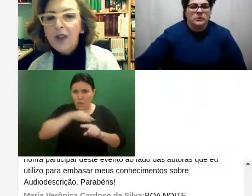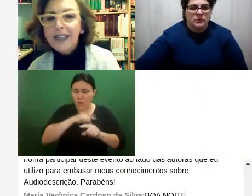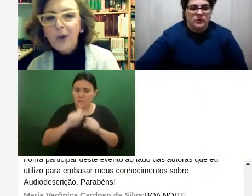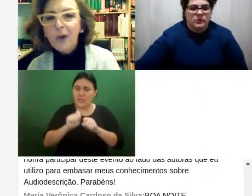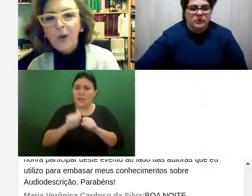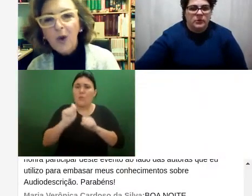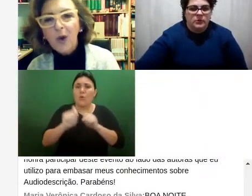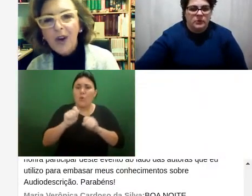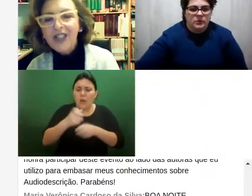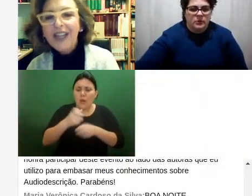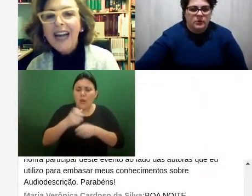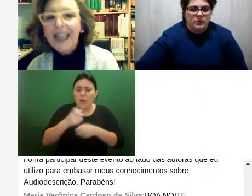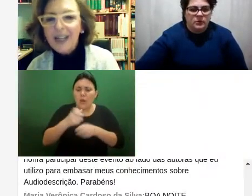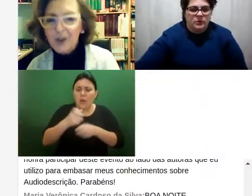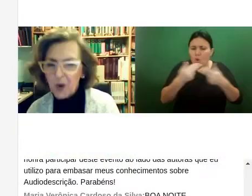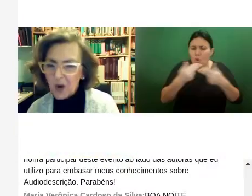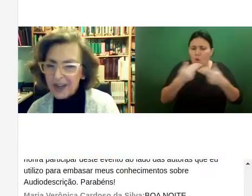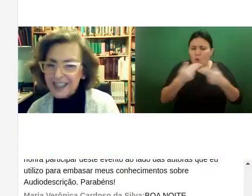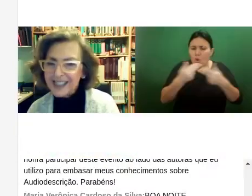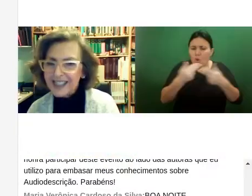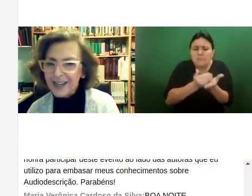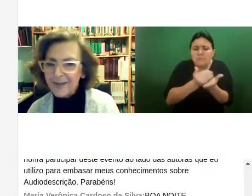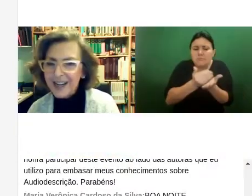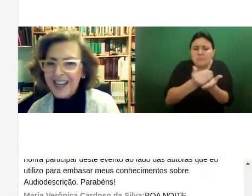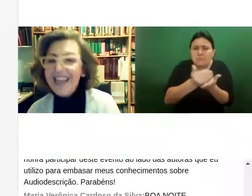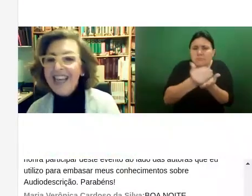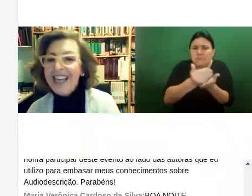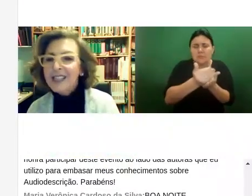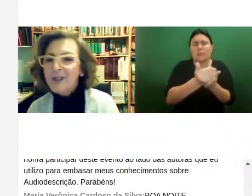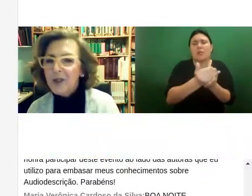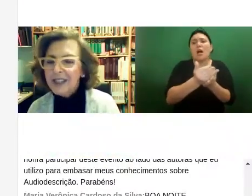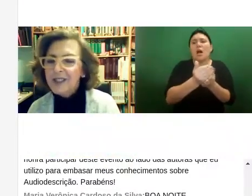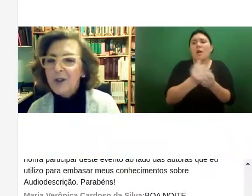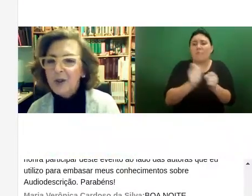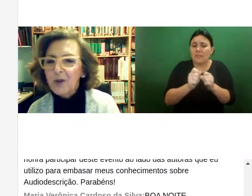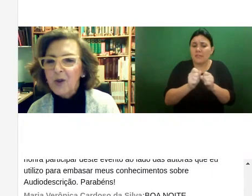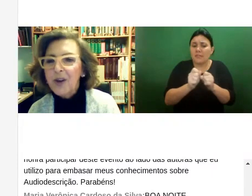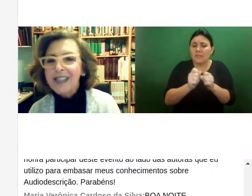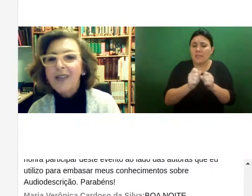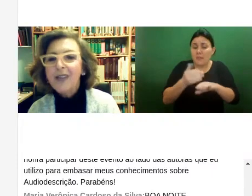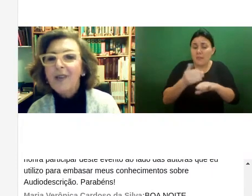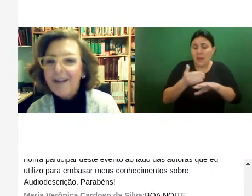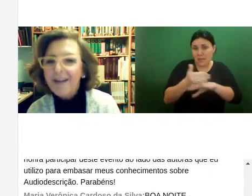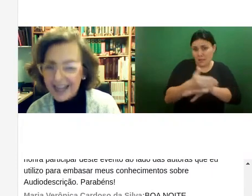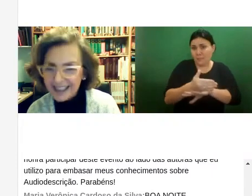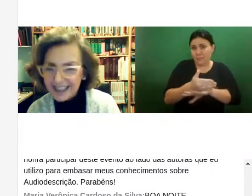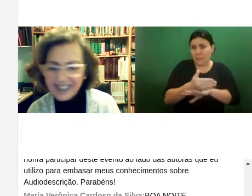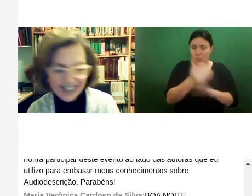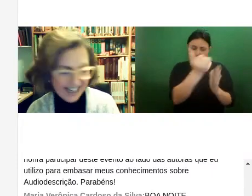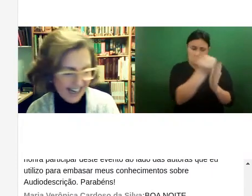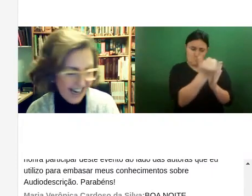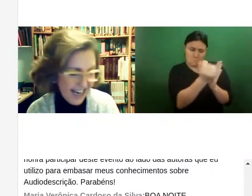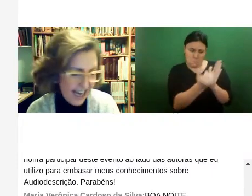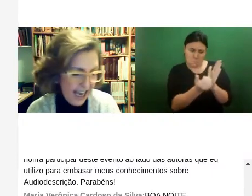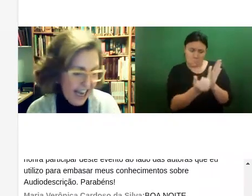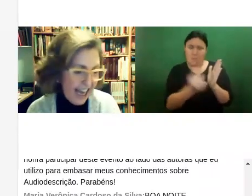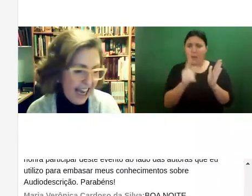notas introdutórias de cada escola de samba, e essas notas introdutórias são gravadas,